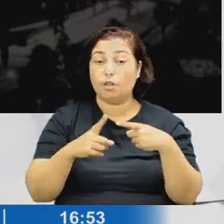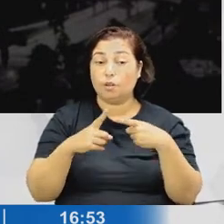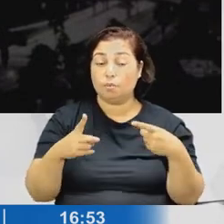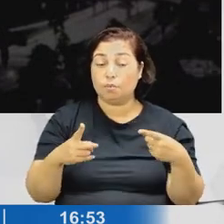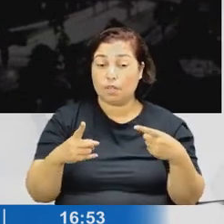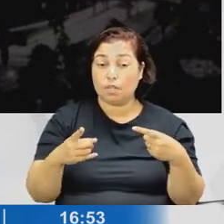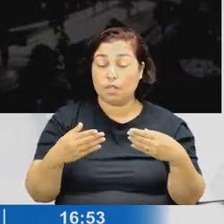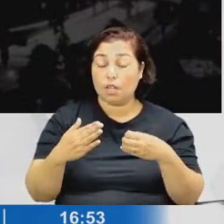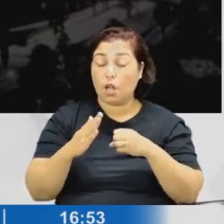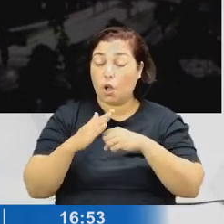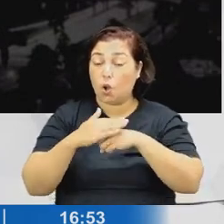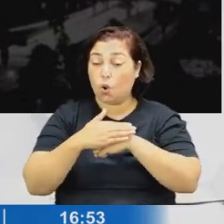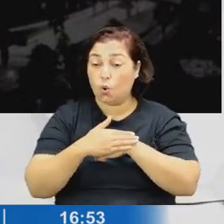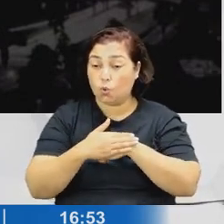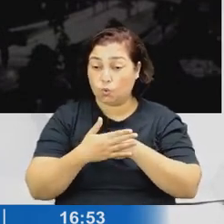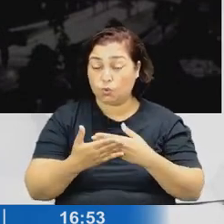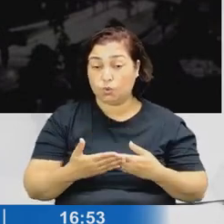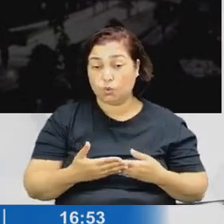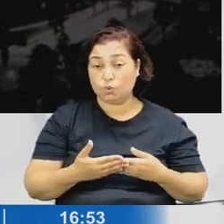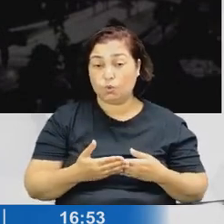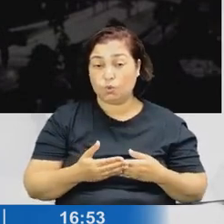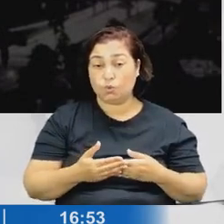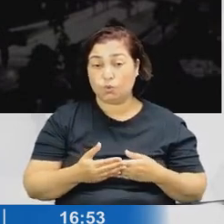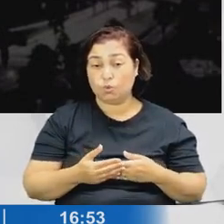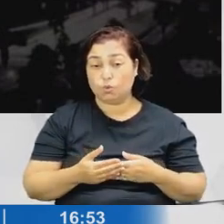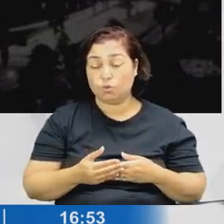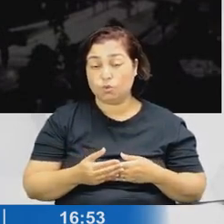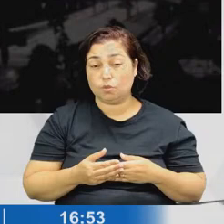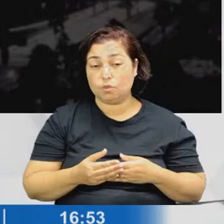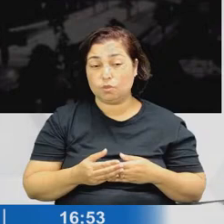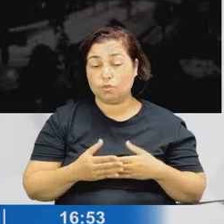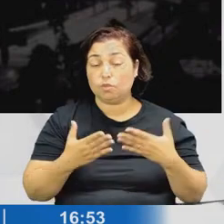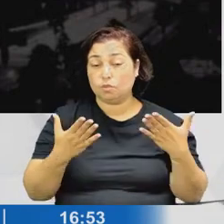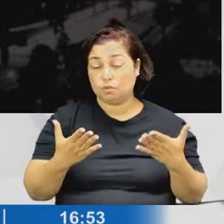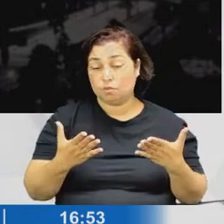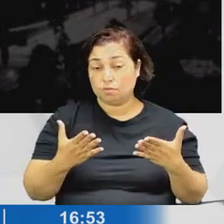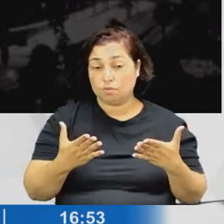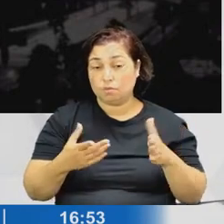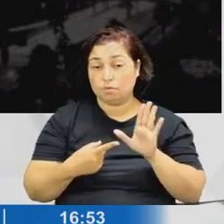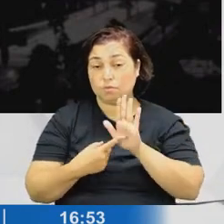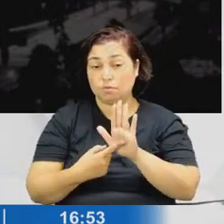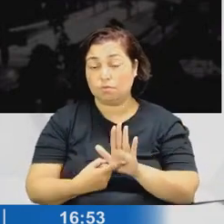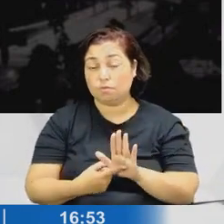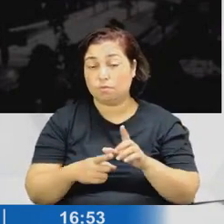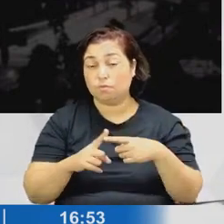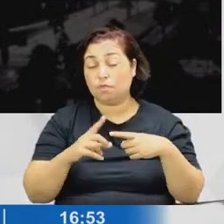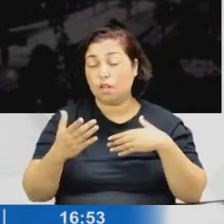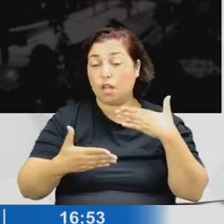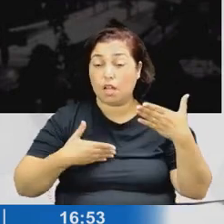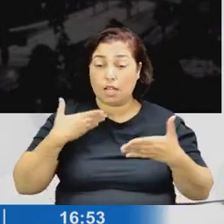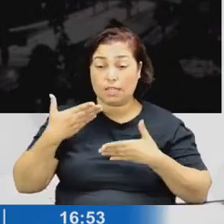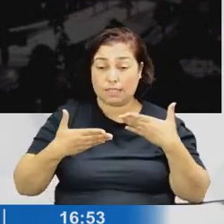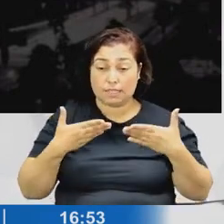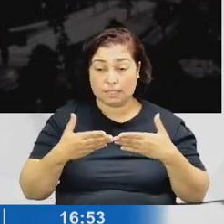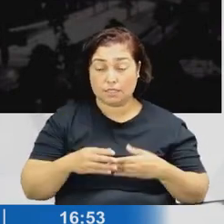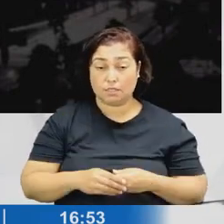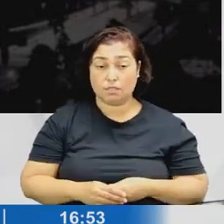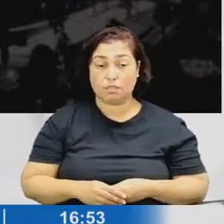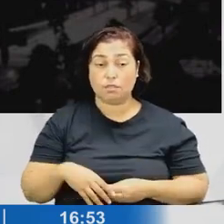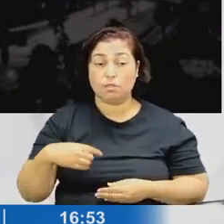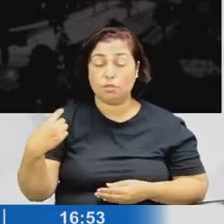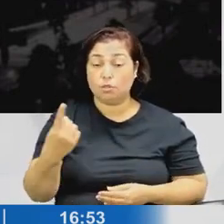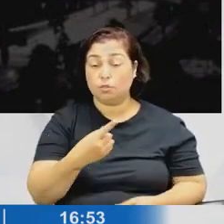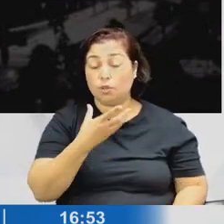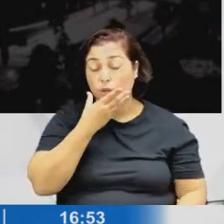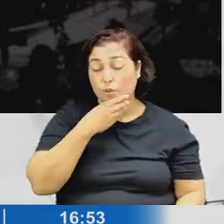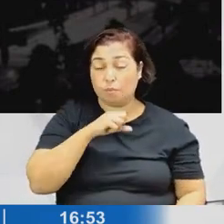acolhedor tem um tom mais professor é mais empático e mostra mais alegria no ambiente o nosso pai nossa